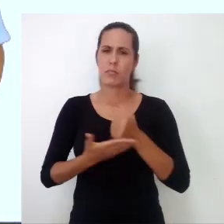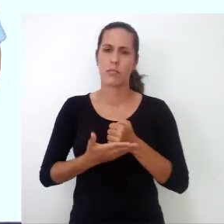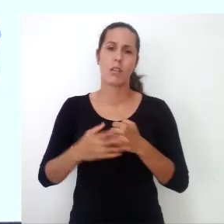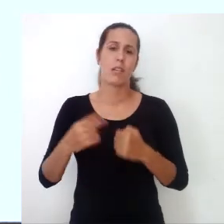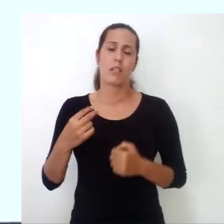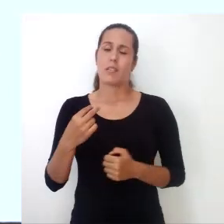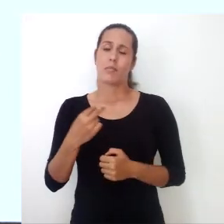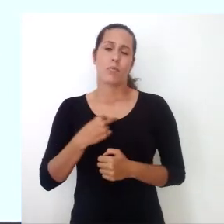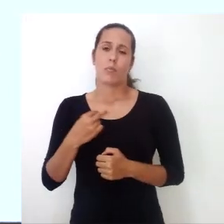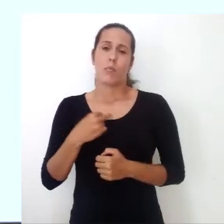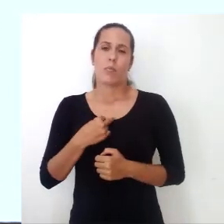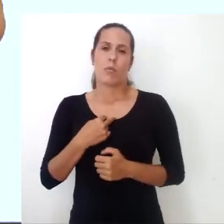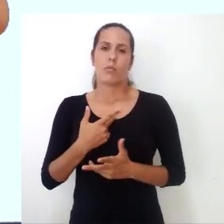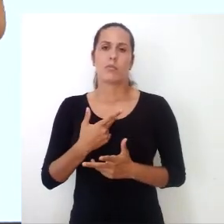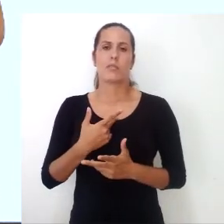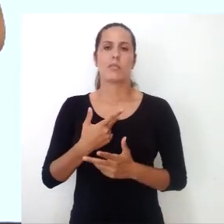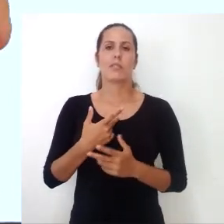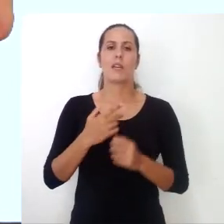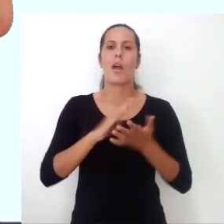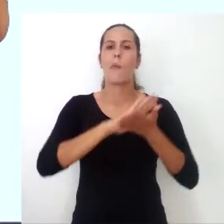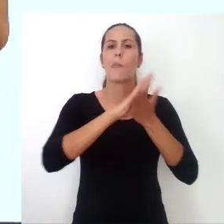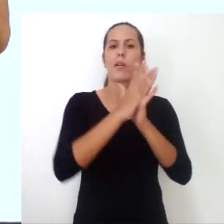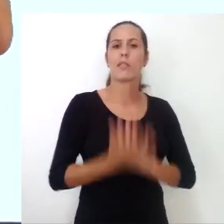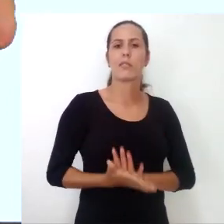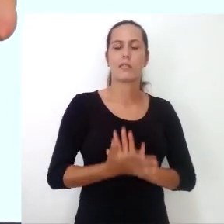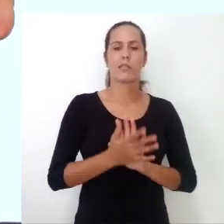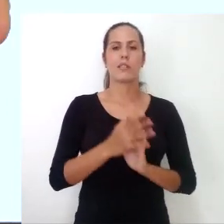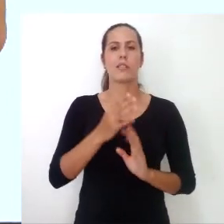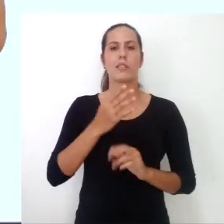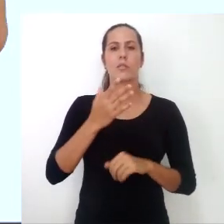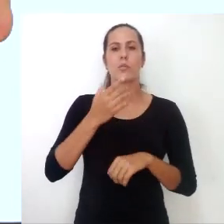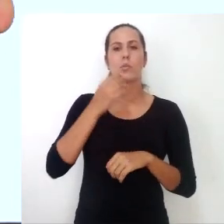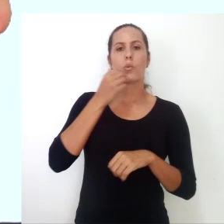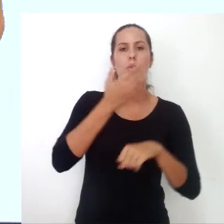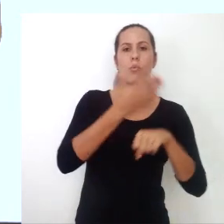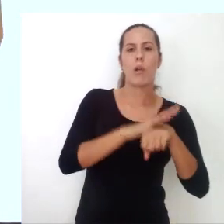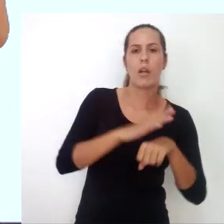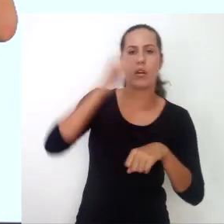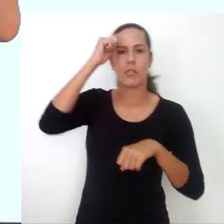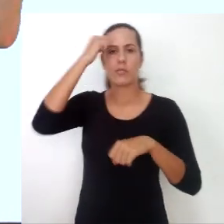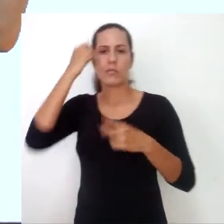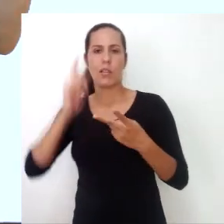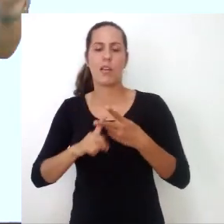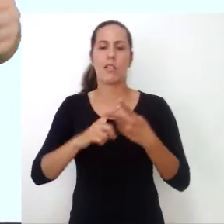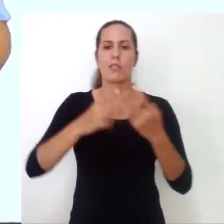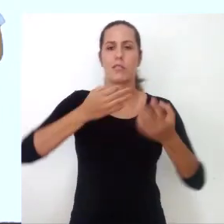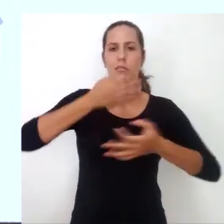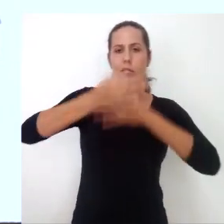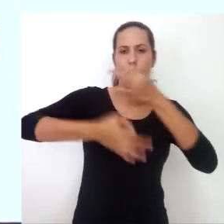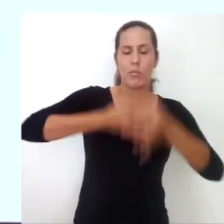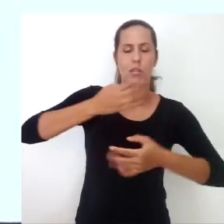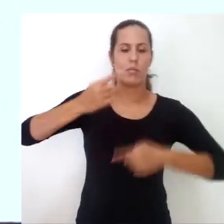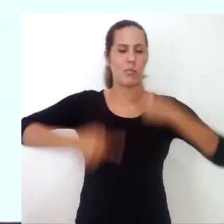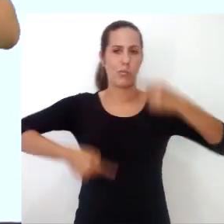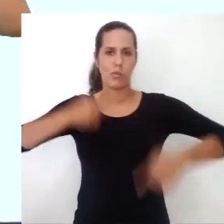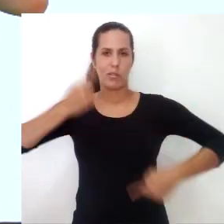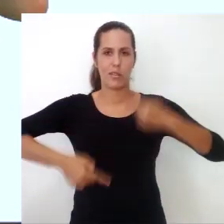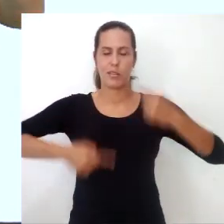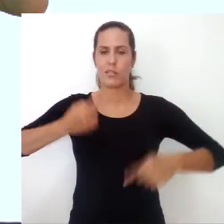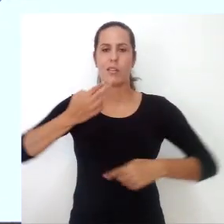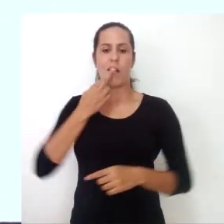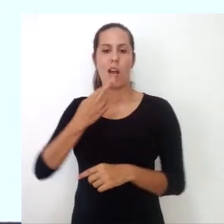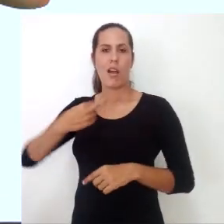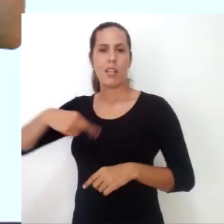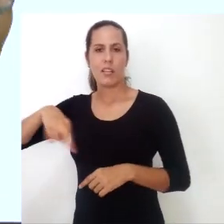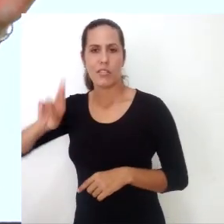podem sofrer preconceito de cor, etnia, sexo, língua, religião, opinião política ou